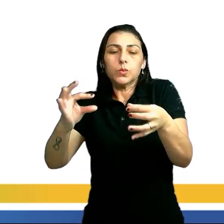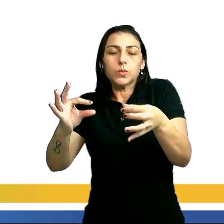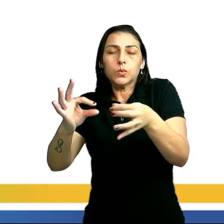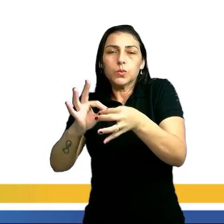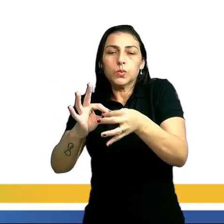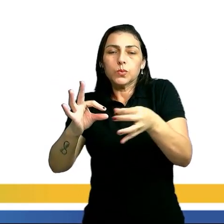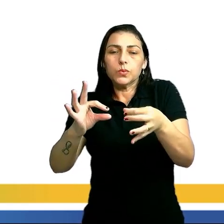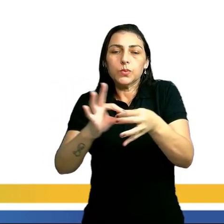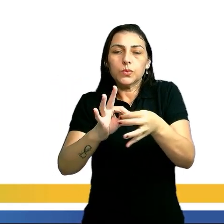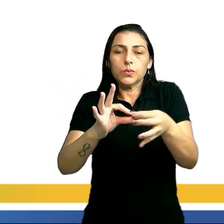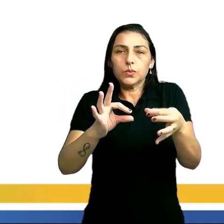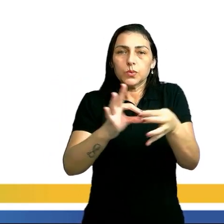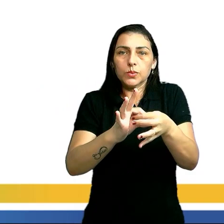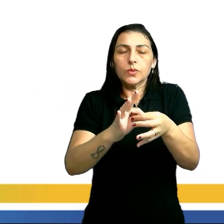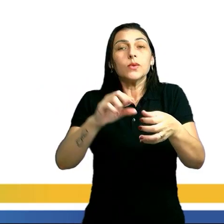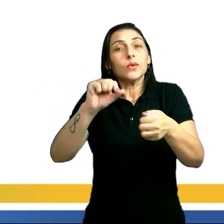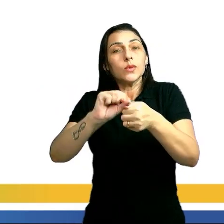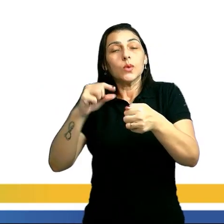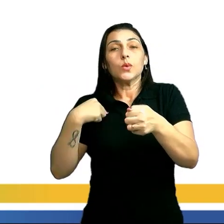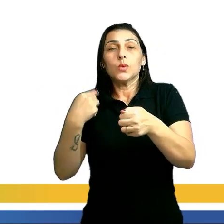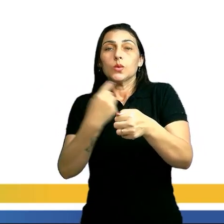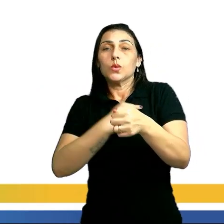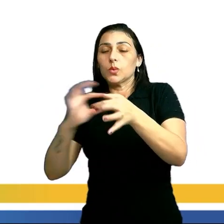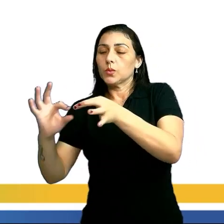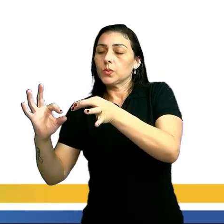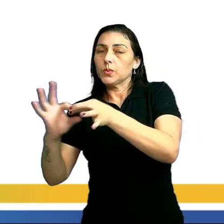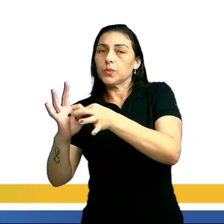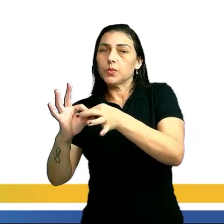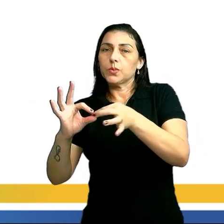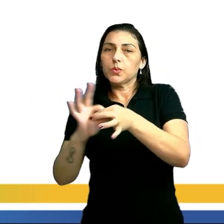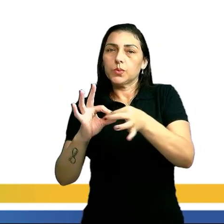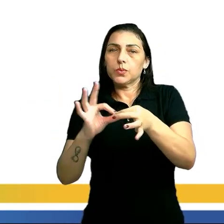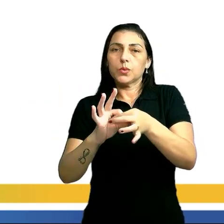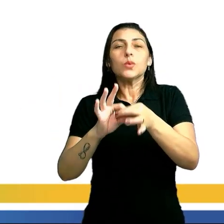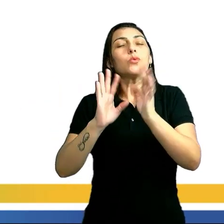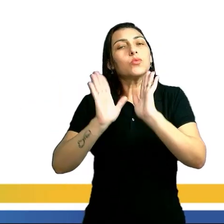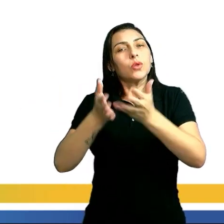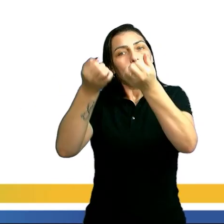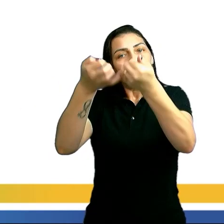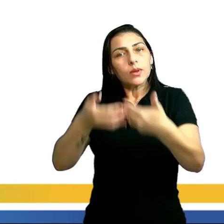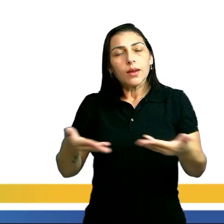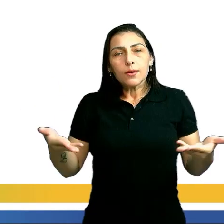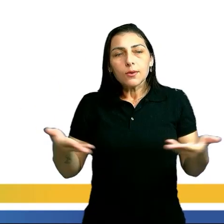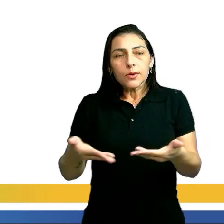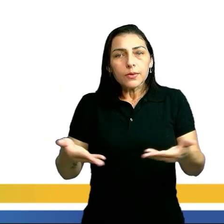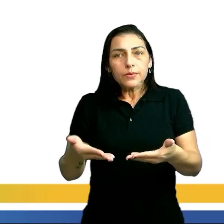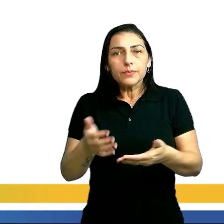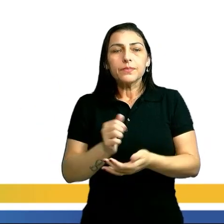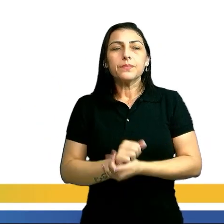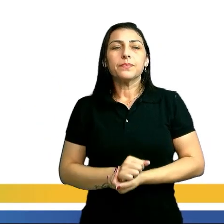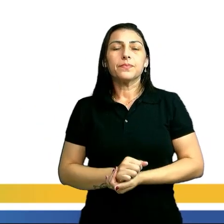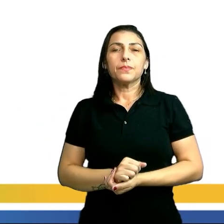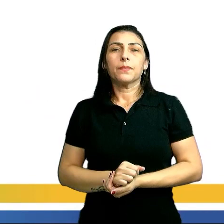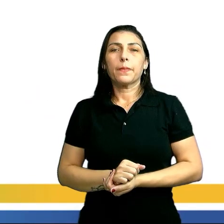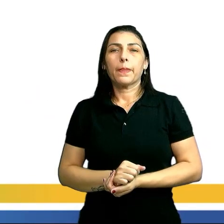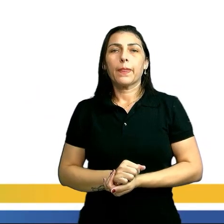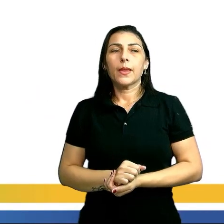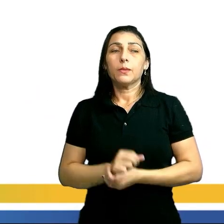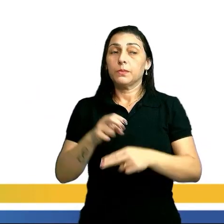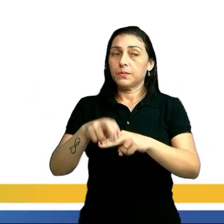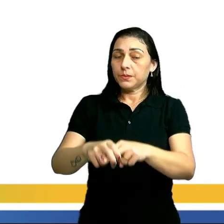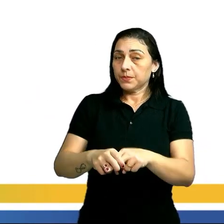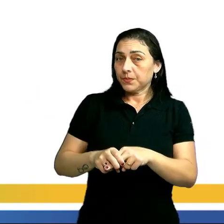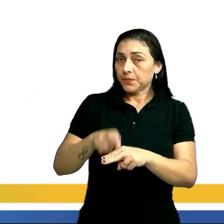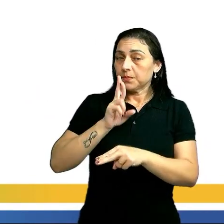do monômero, tá? Para formar lá o nosso elo das correntes, como eu mencionei há pouco. Então, por isso